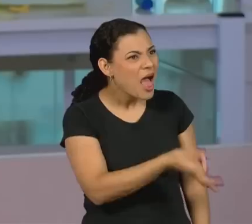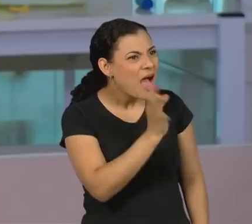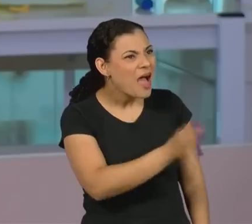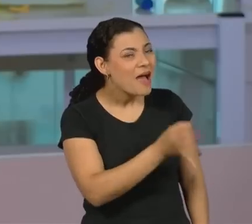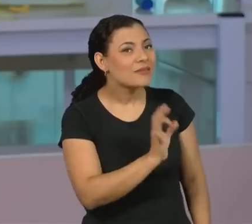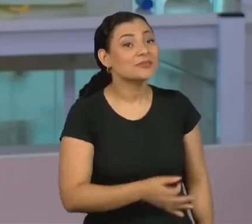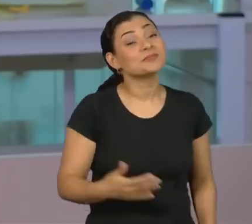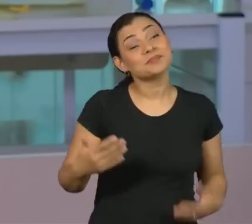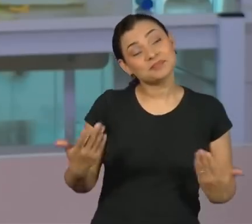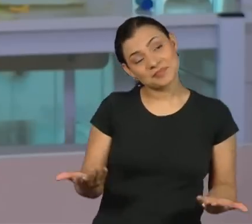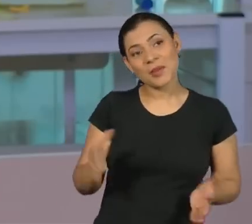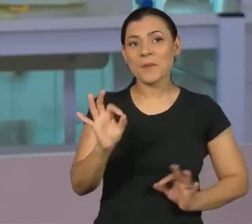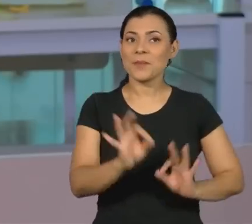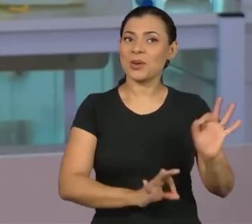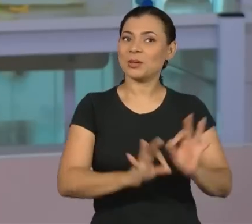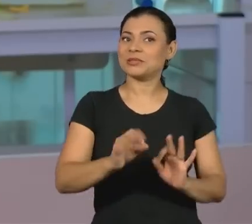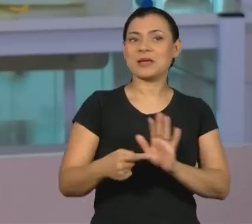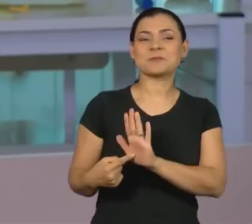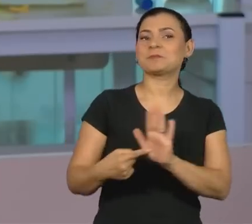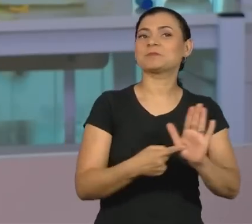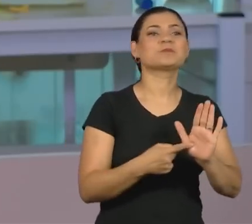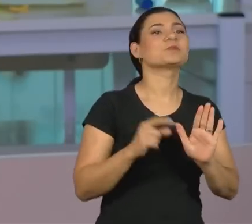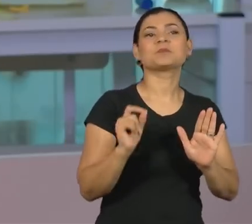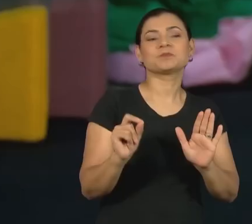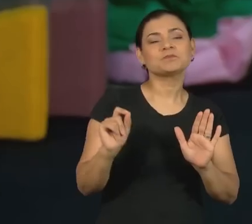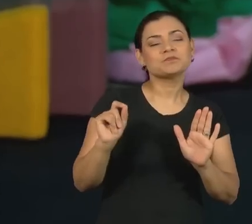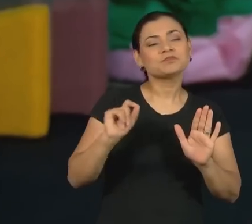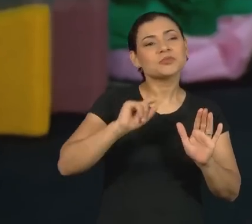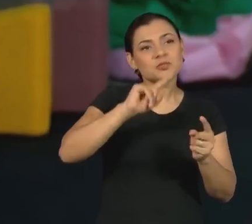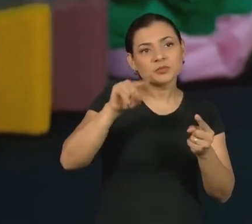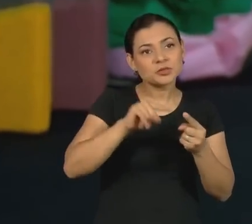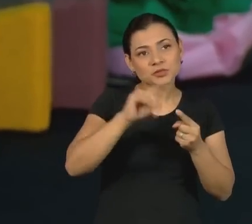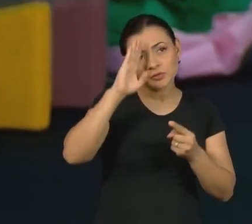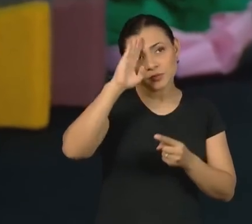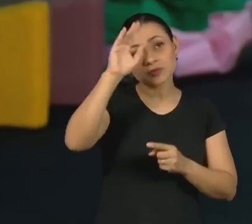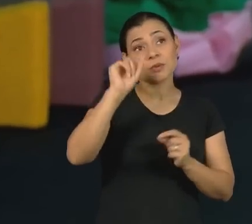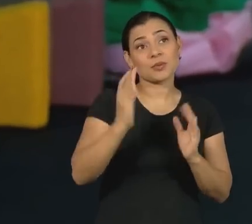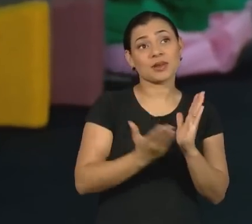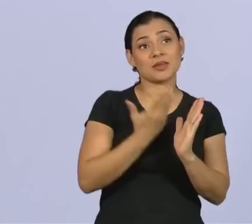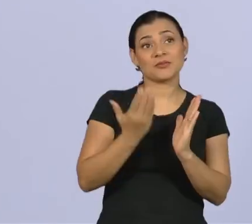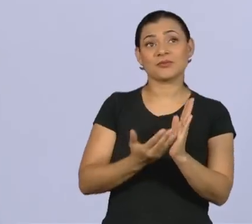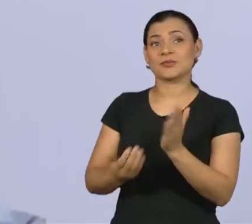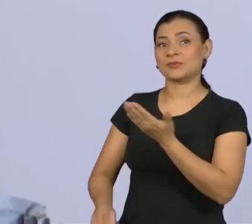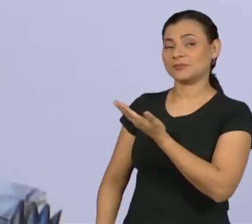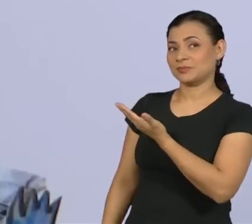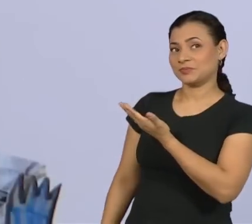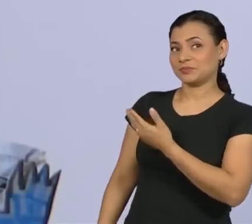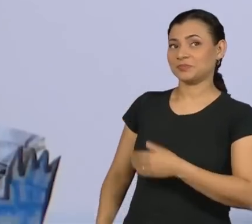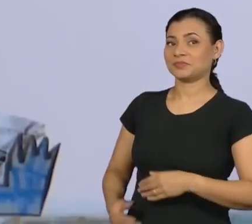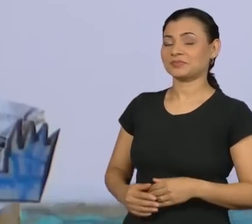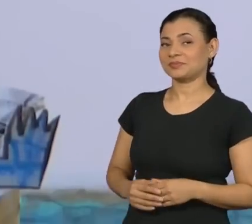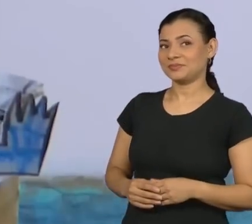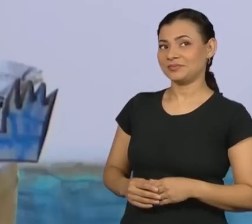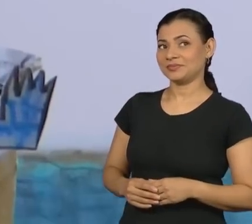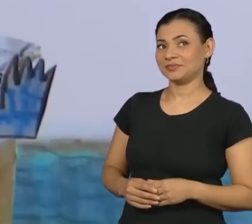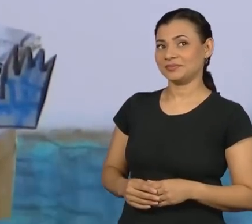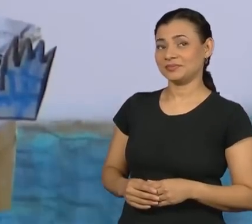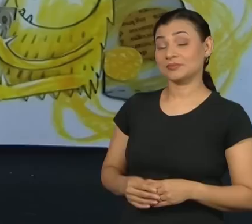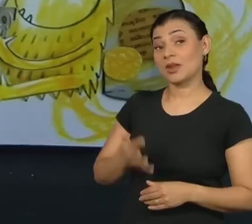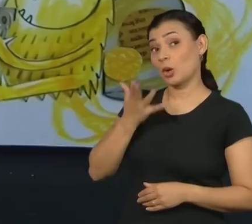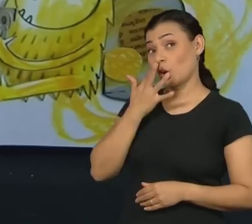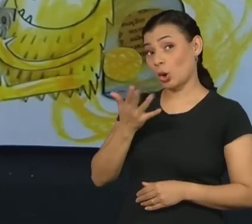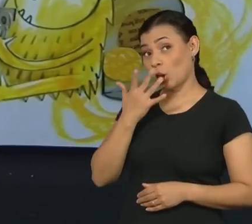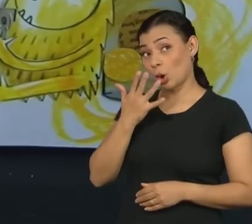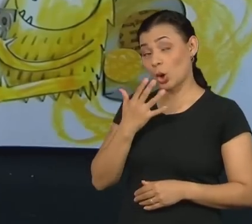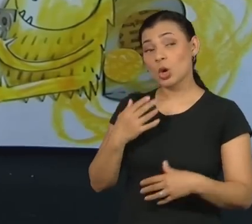mesmo! Nosso projeto, ele foi pensado realmente inspirado no livro, porque no próprio livro ele conduz a cor